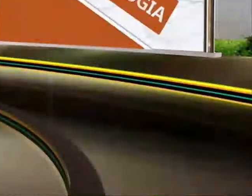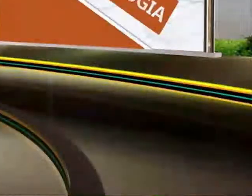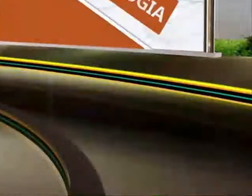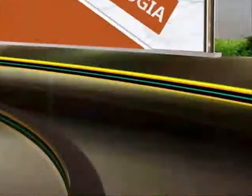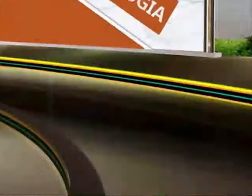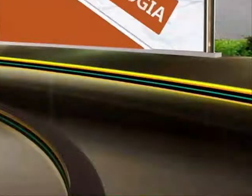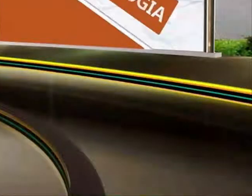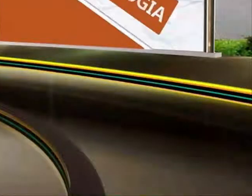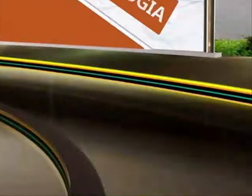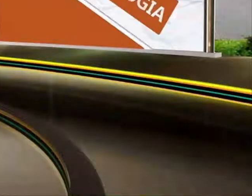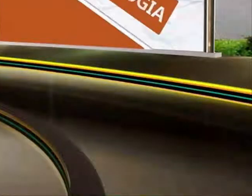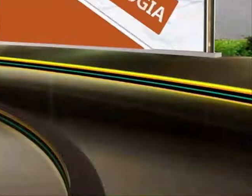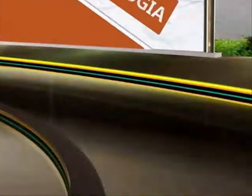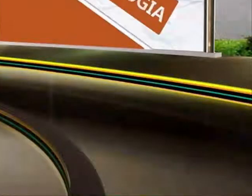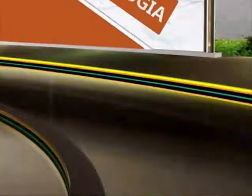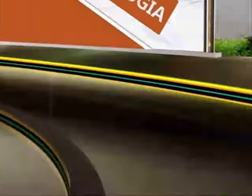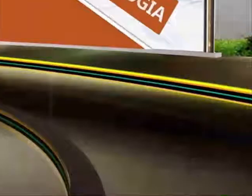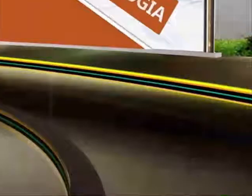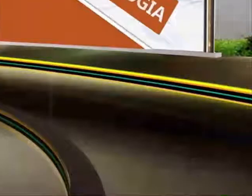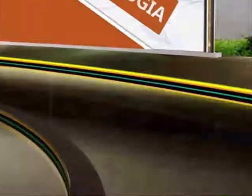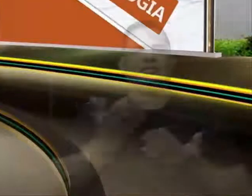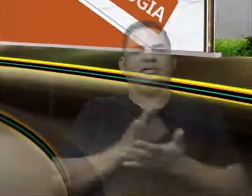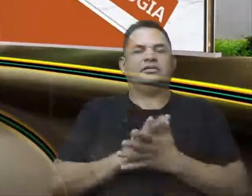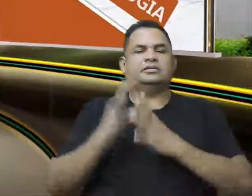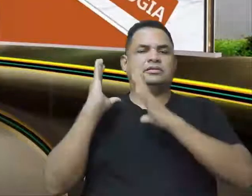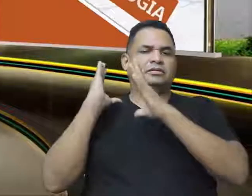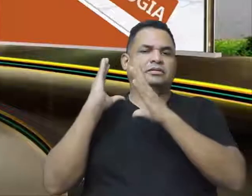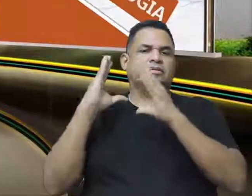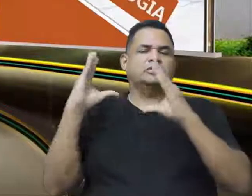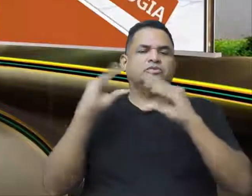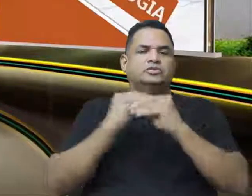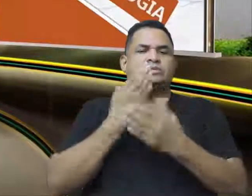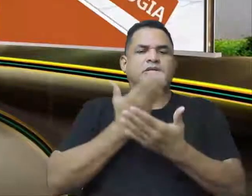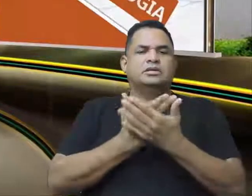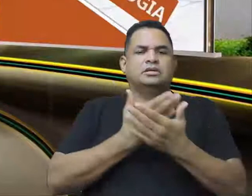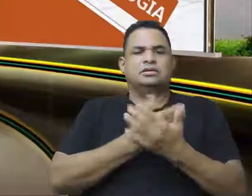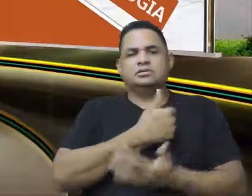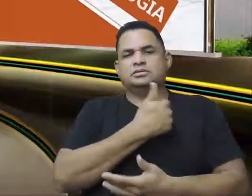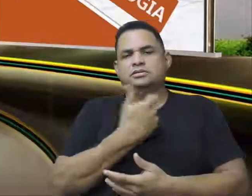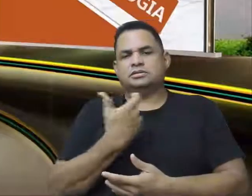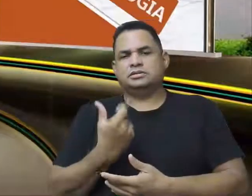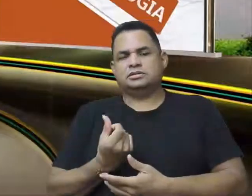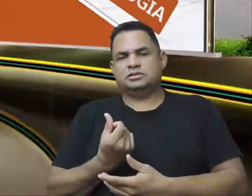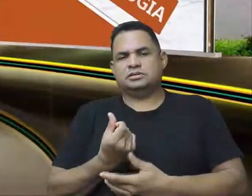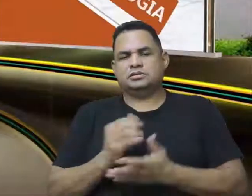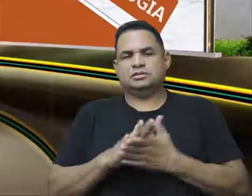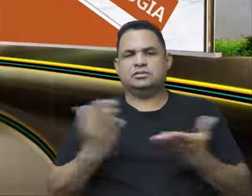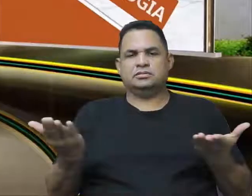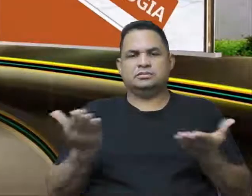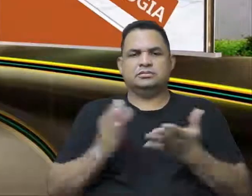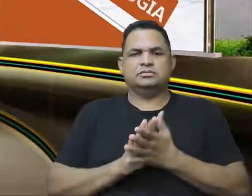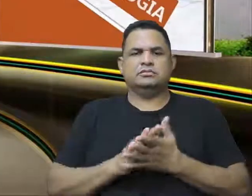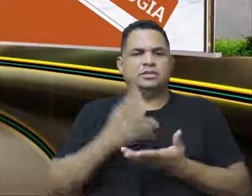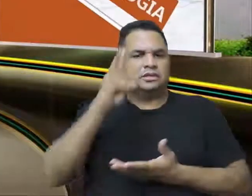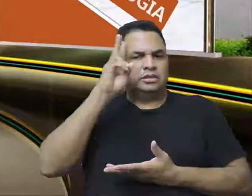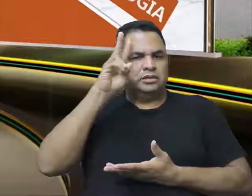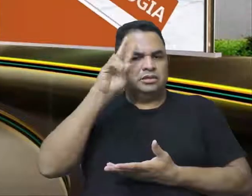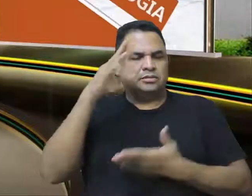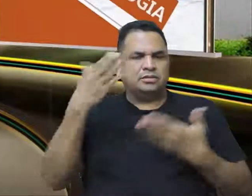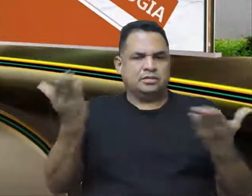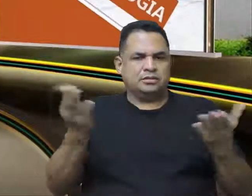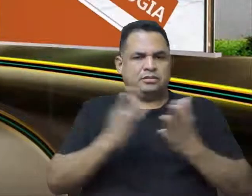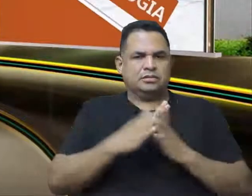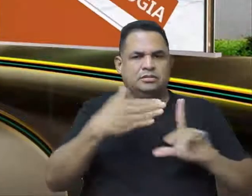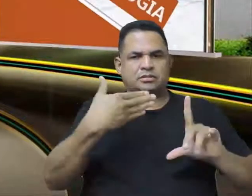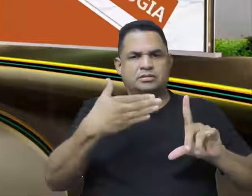Muito bem, galerinha. Voltamos agora para o nosso resumo da aula 16. Então, vamos lá retomar um pouquinho, né? Vamos